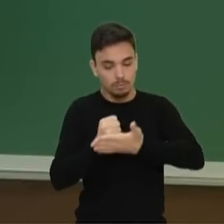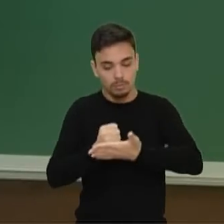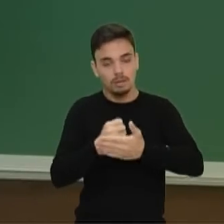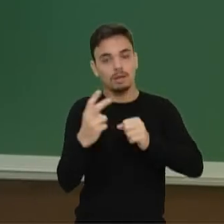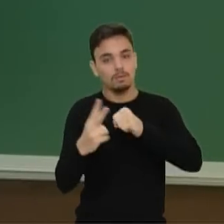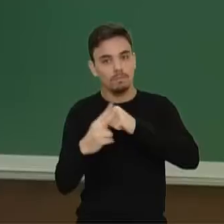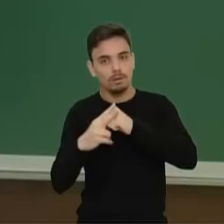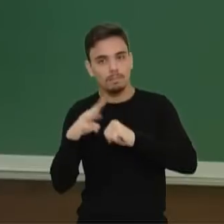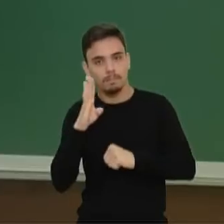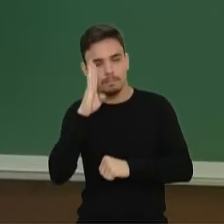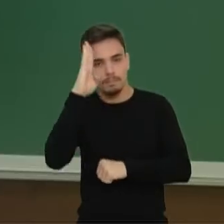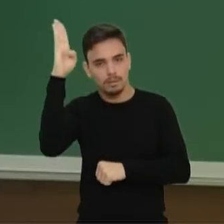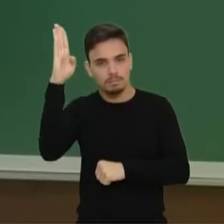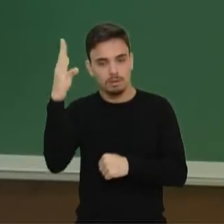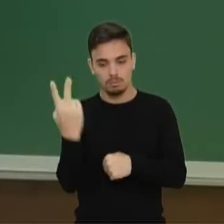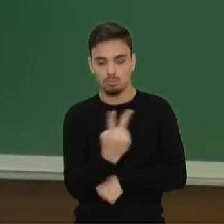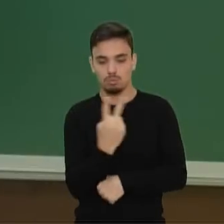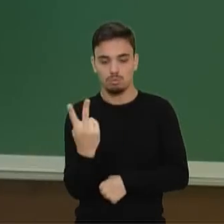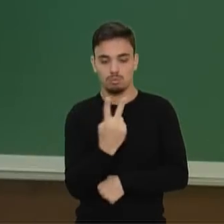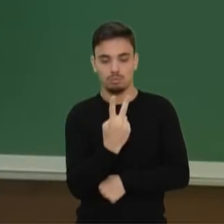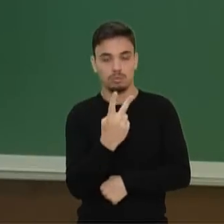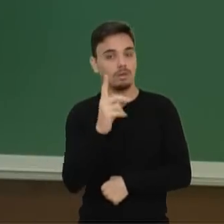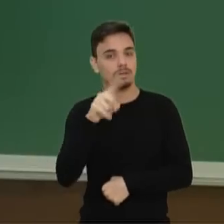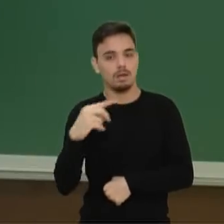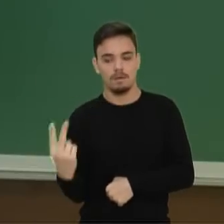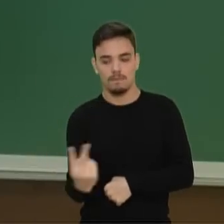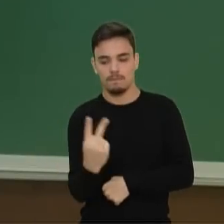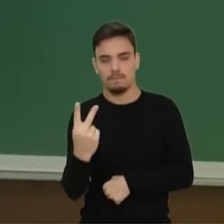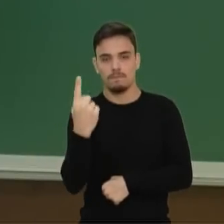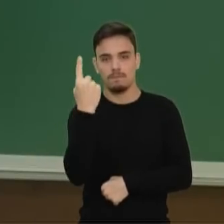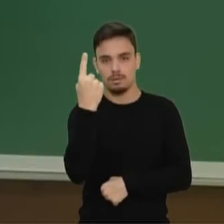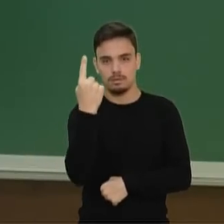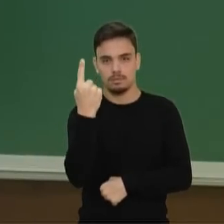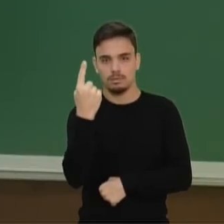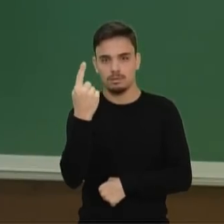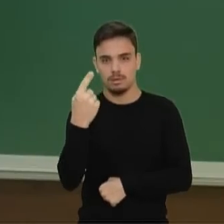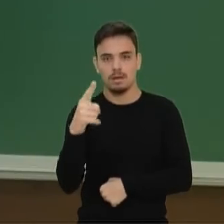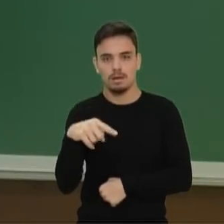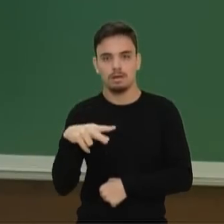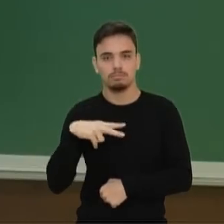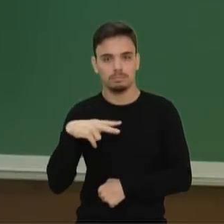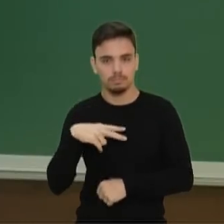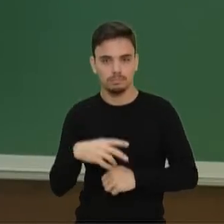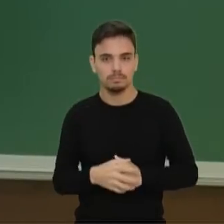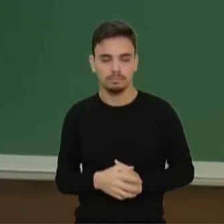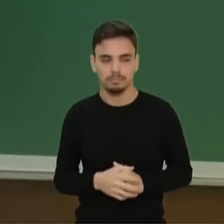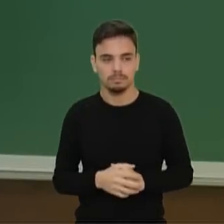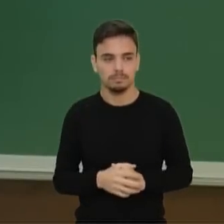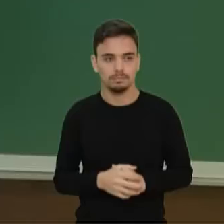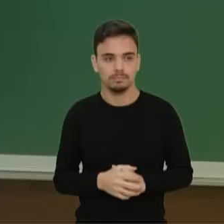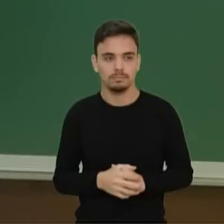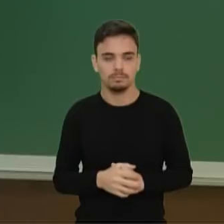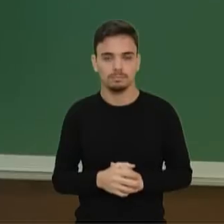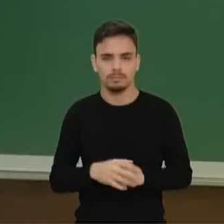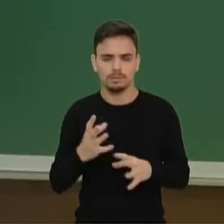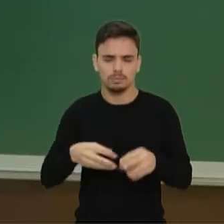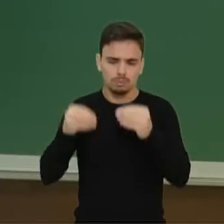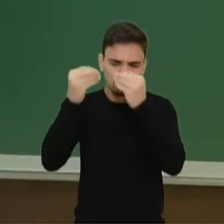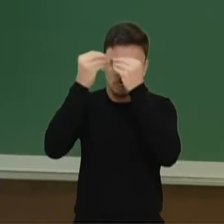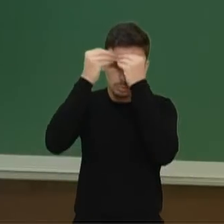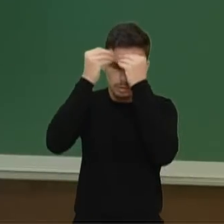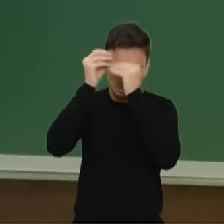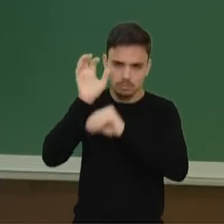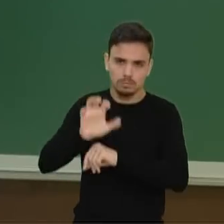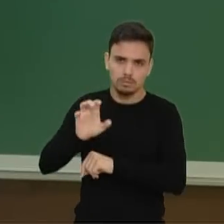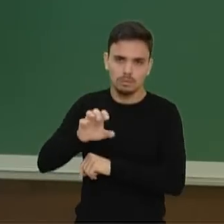vai sempre estar esse verbo principal no particípio, ok? Guardem isso,